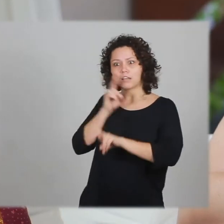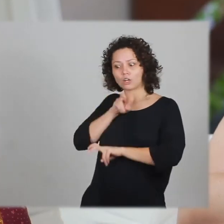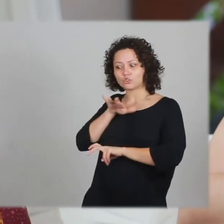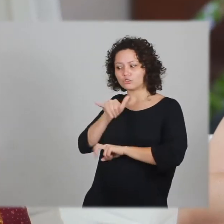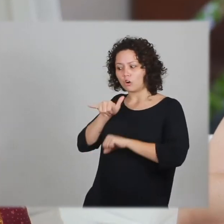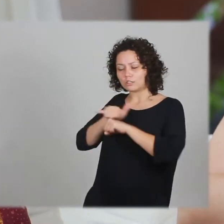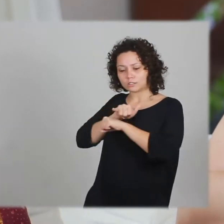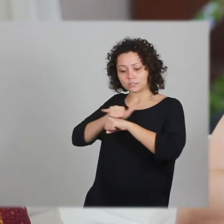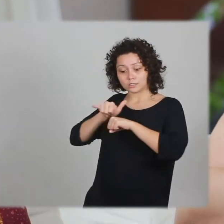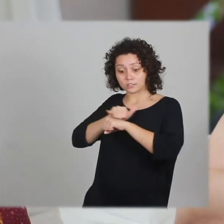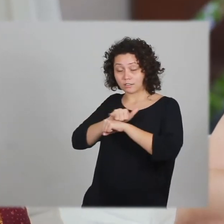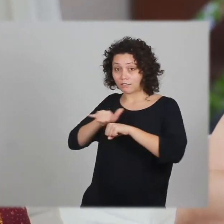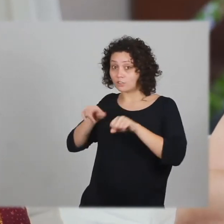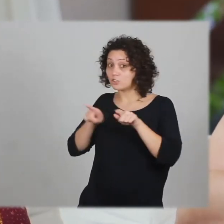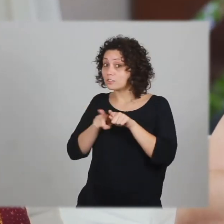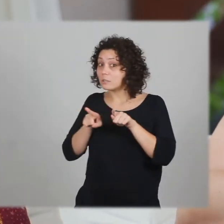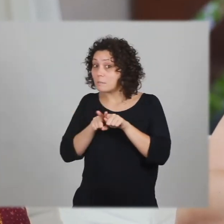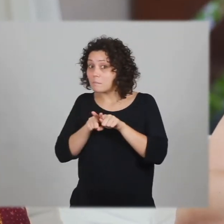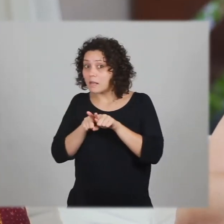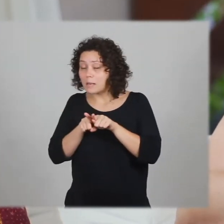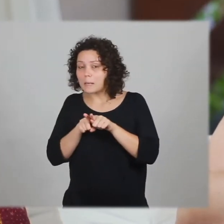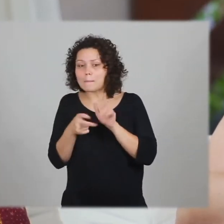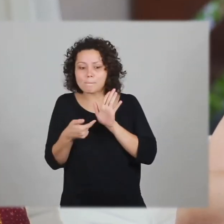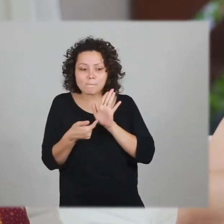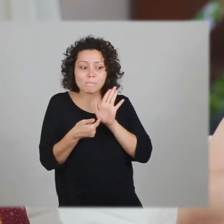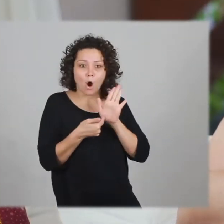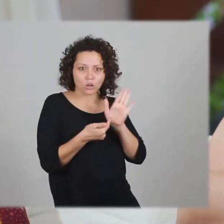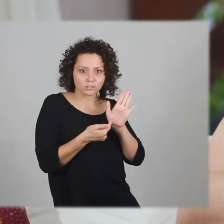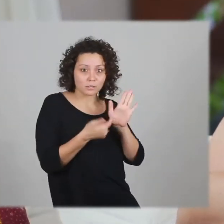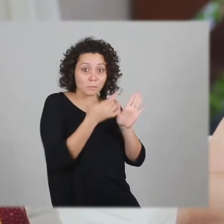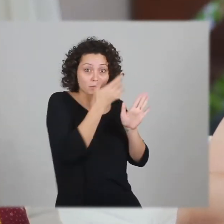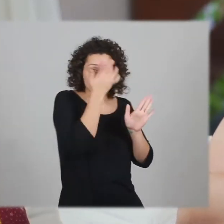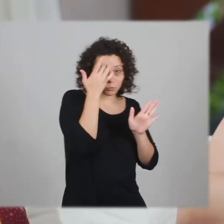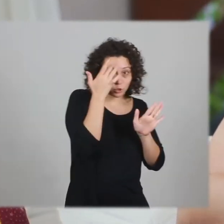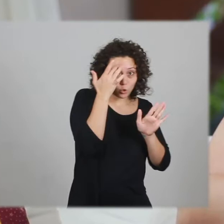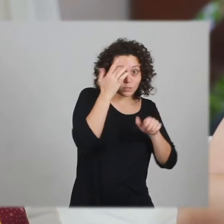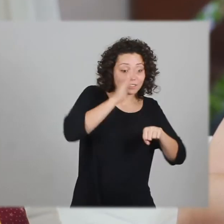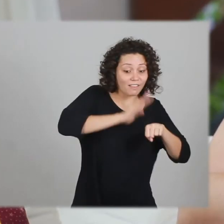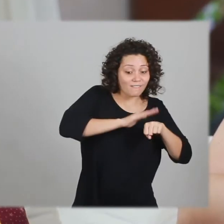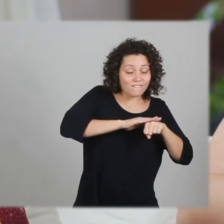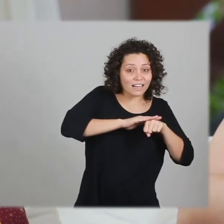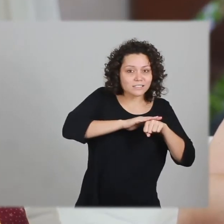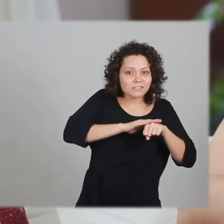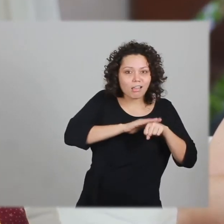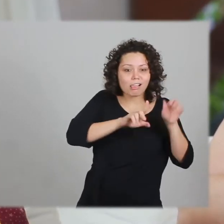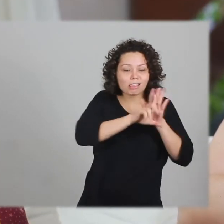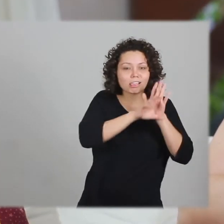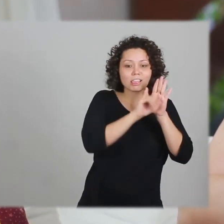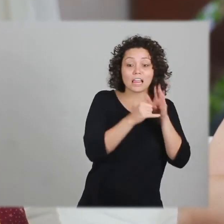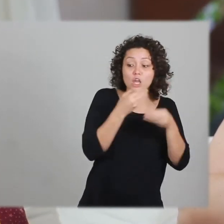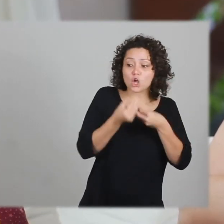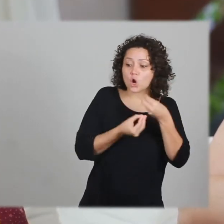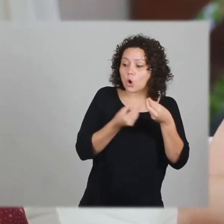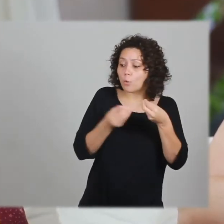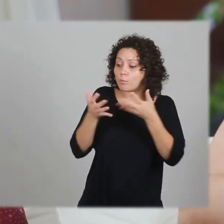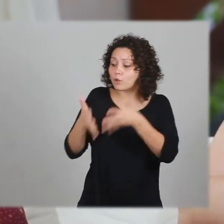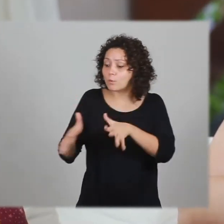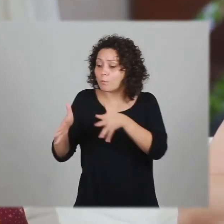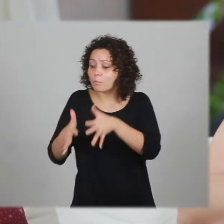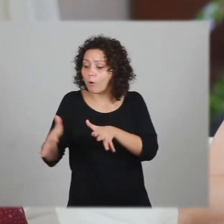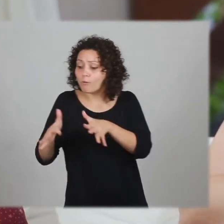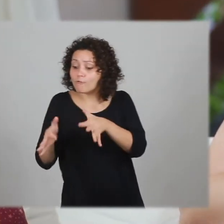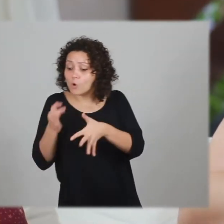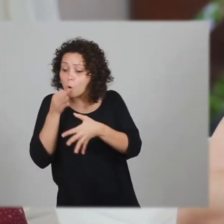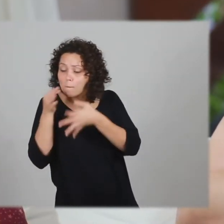de advocacy. Elas também mostram para os formadores de política como é que o público se posiciona em relação a uma determinada medida, um